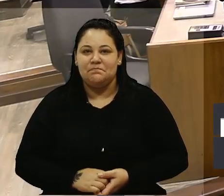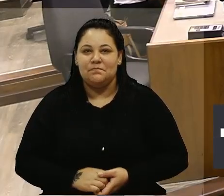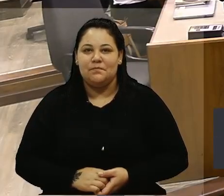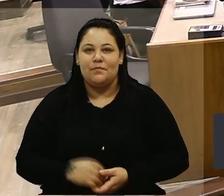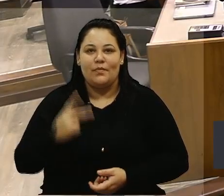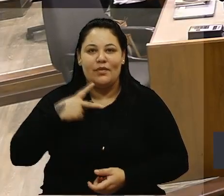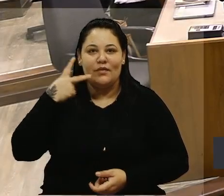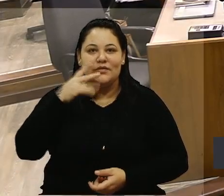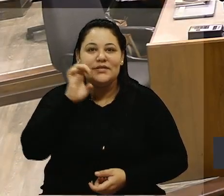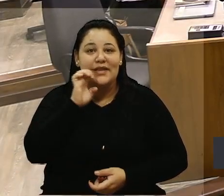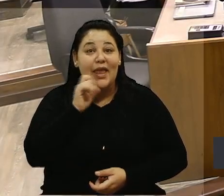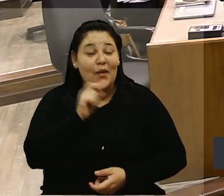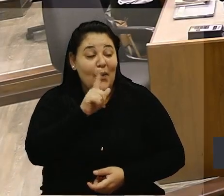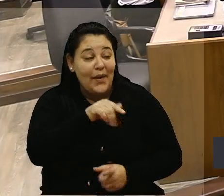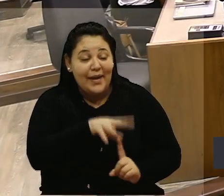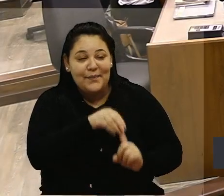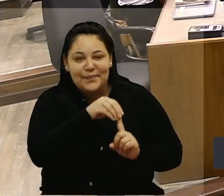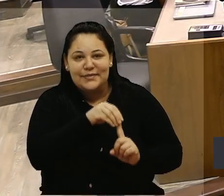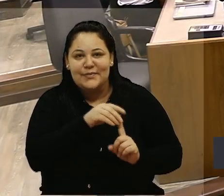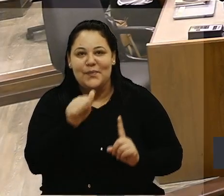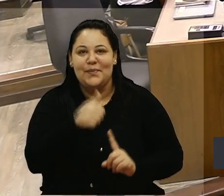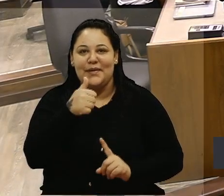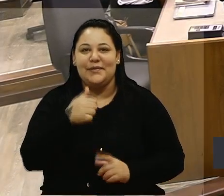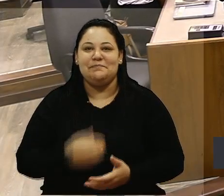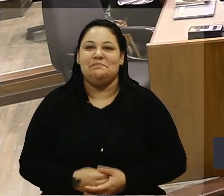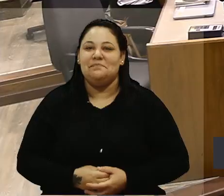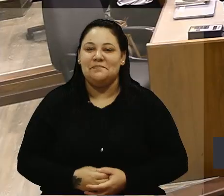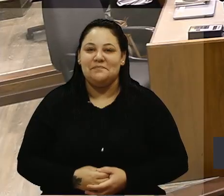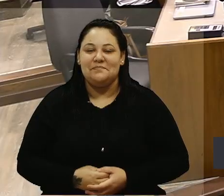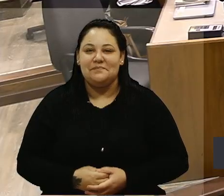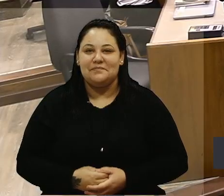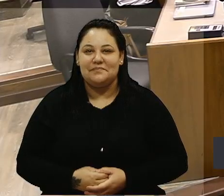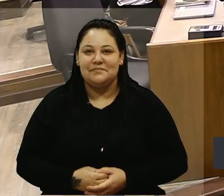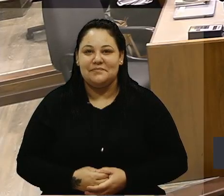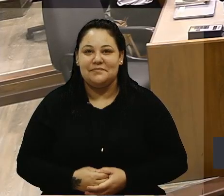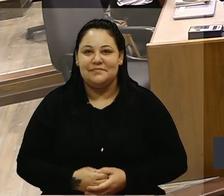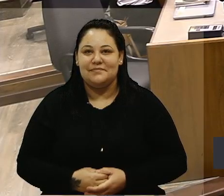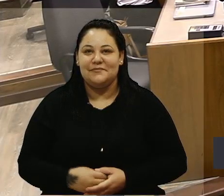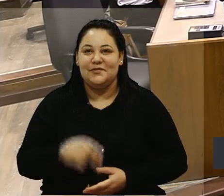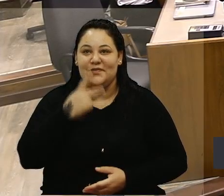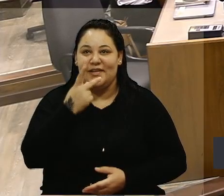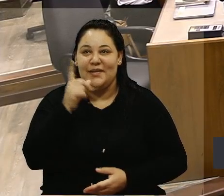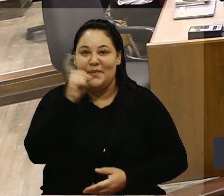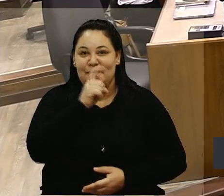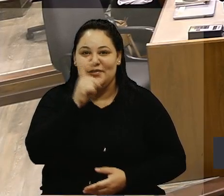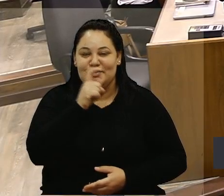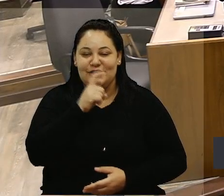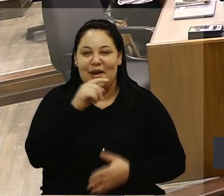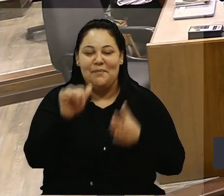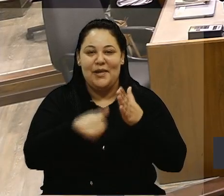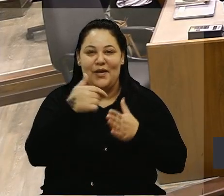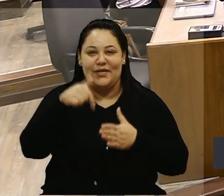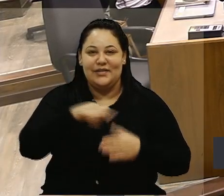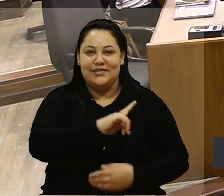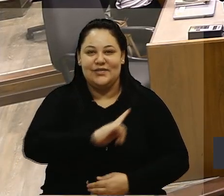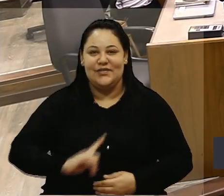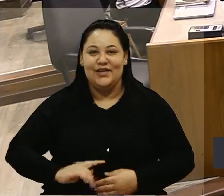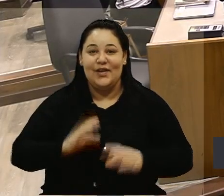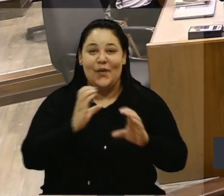qual que é a favorita da senhora? Então, vou falar sobre a minha mentira favorita deste governo, né? Que